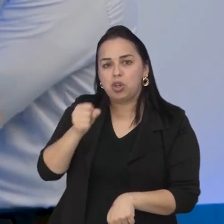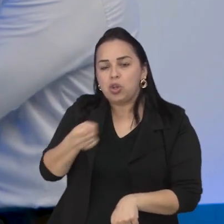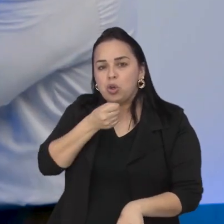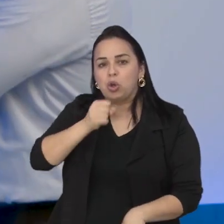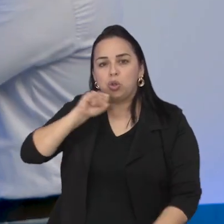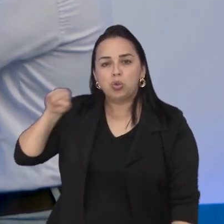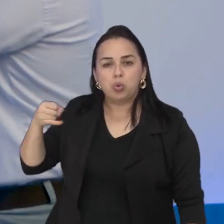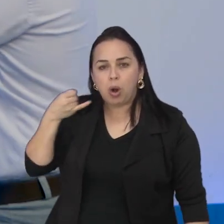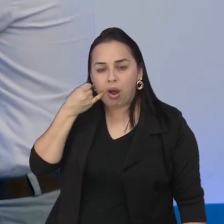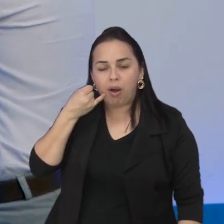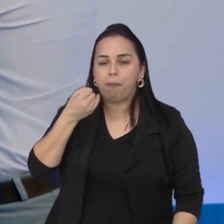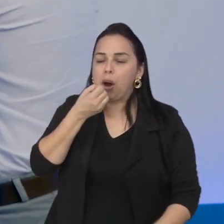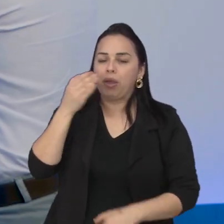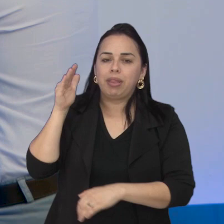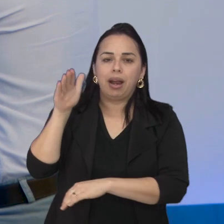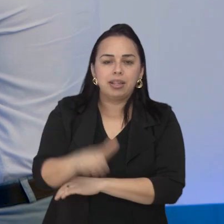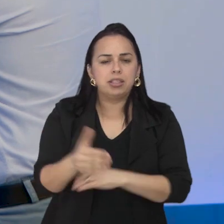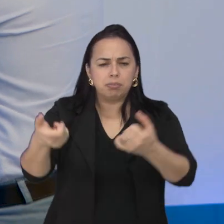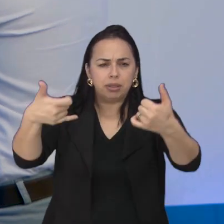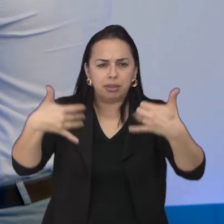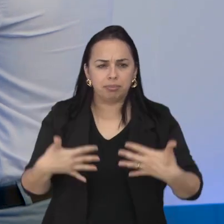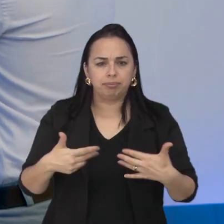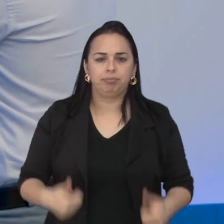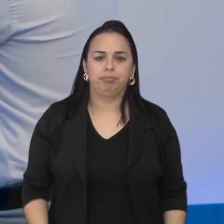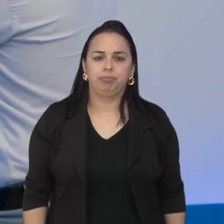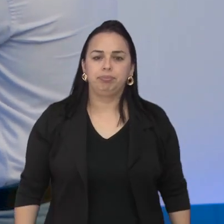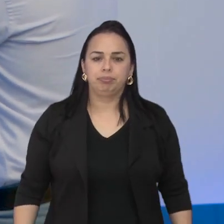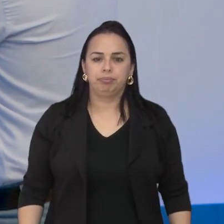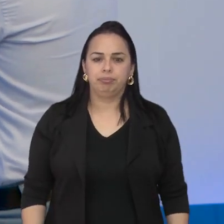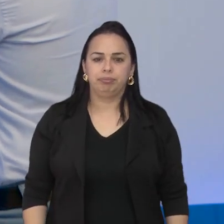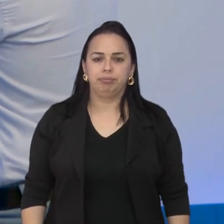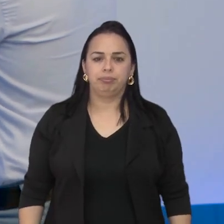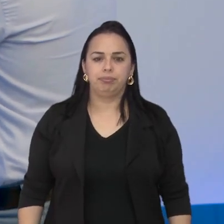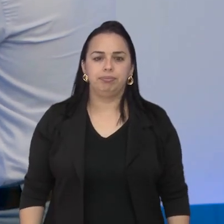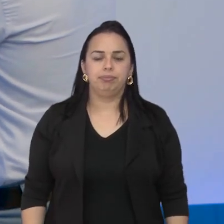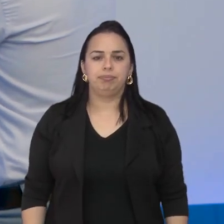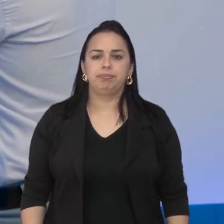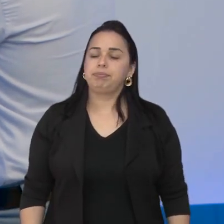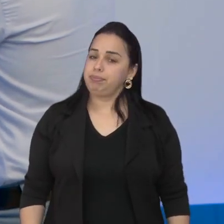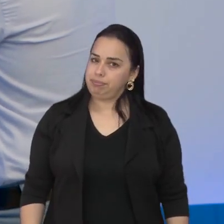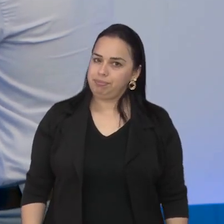com o repórter João Delfino. João, boa tarde, explica tudo para a gente.